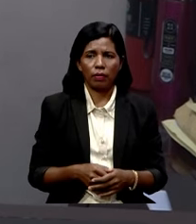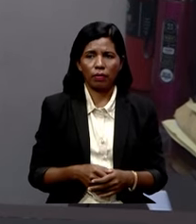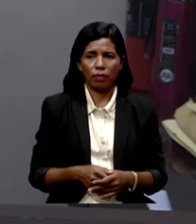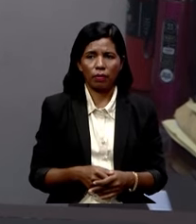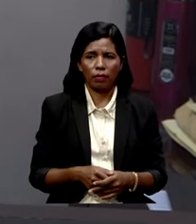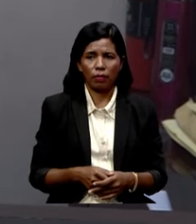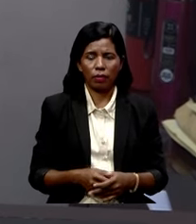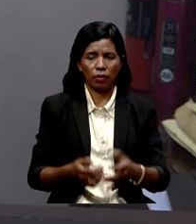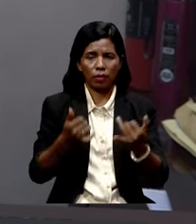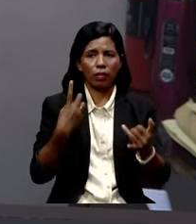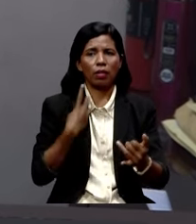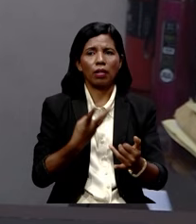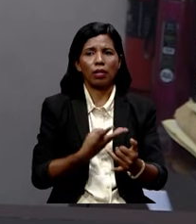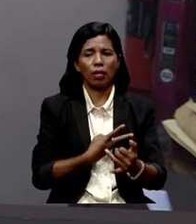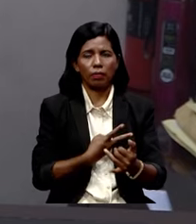E da mesma cami